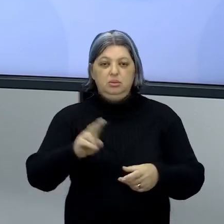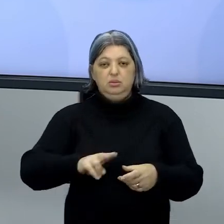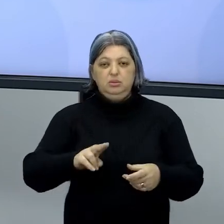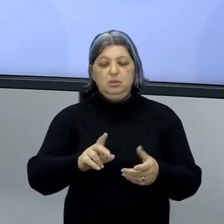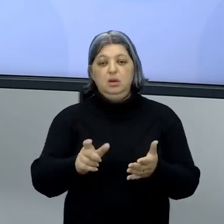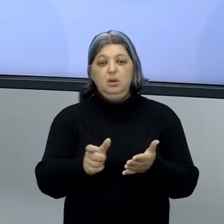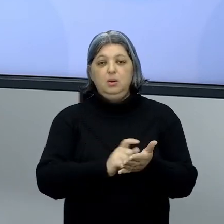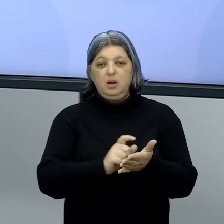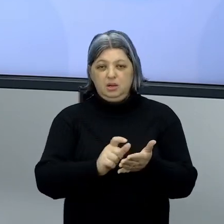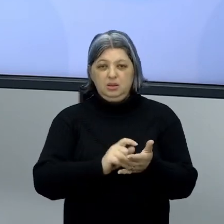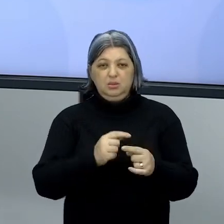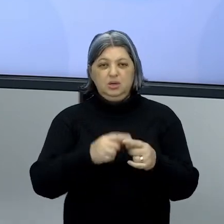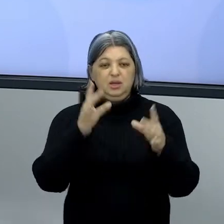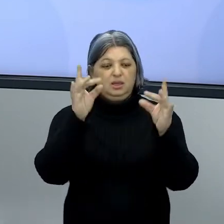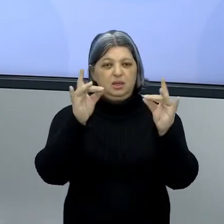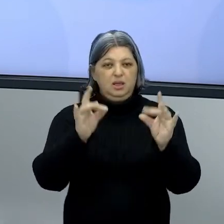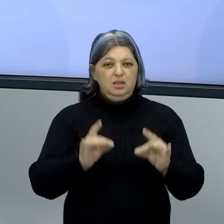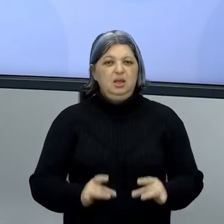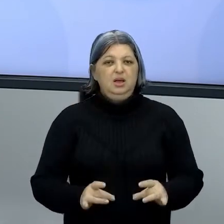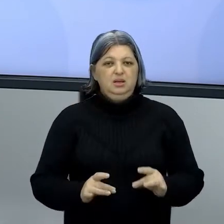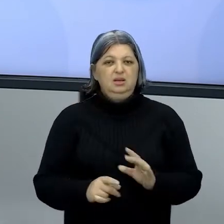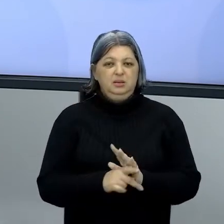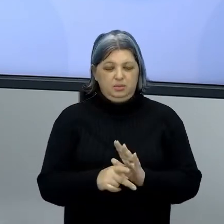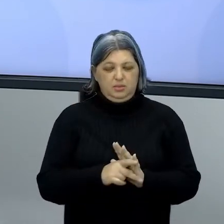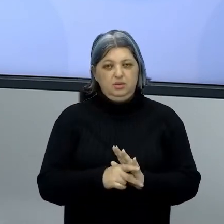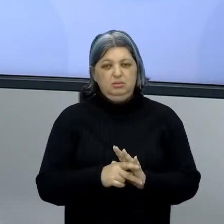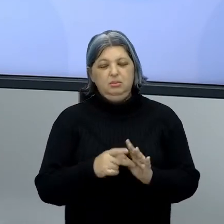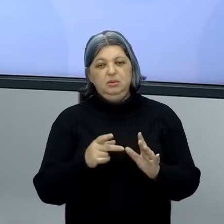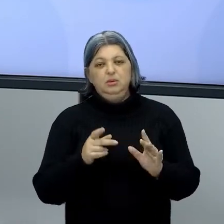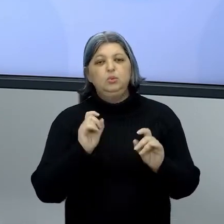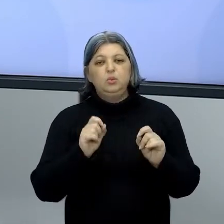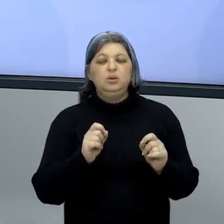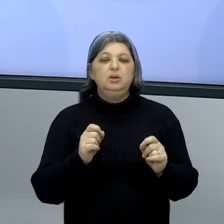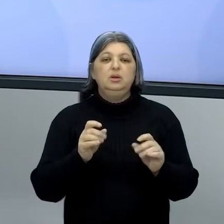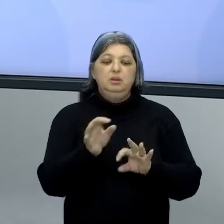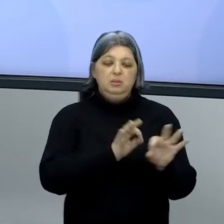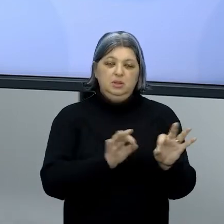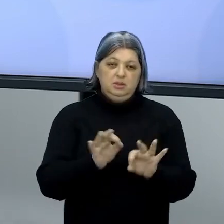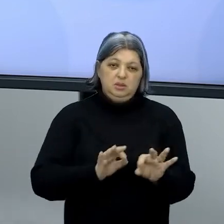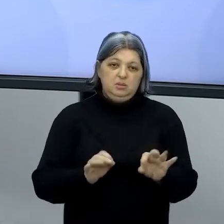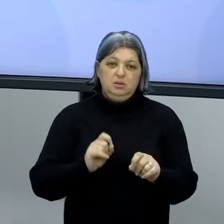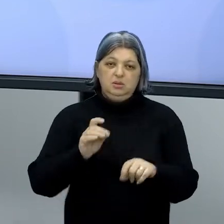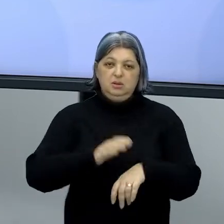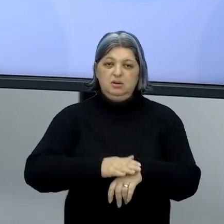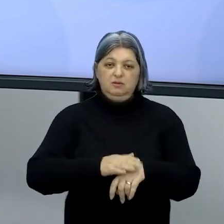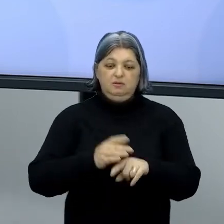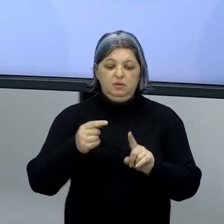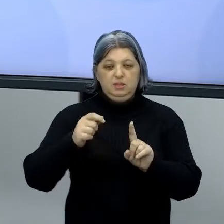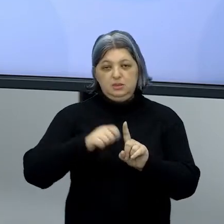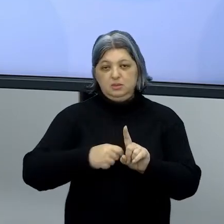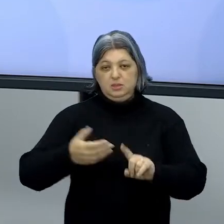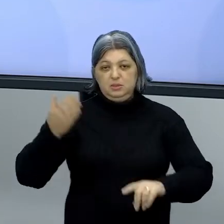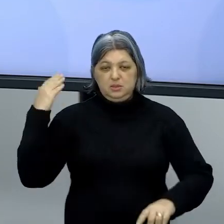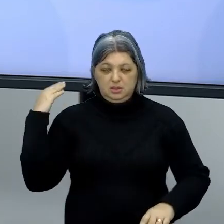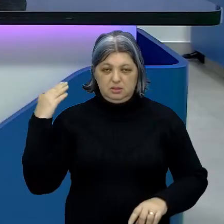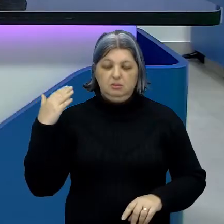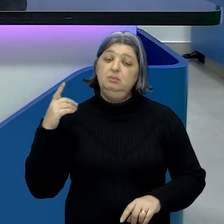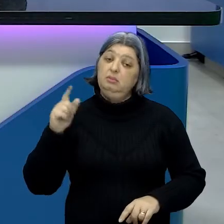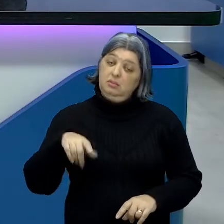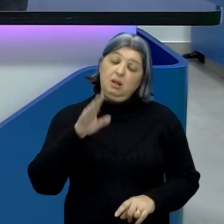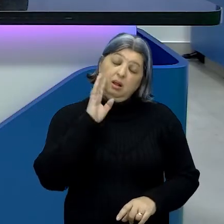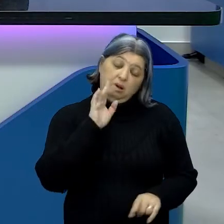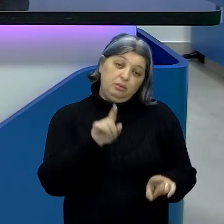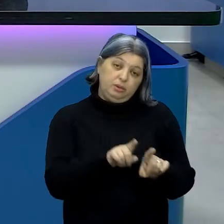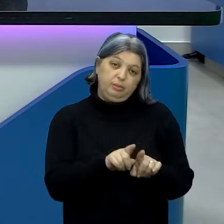crédito, porque ele saía detalhado, tipo um extrato, né, um planejamento do que você fez no mês anterior. Também é